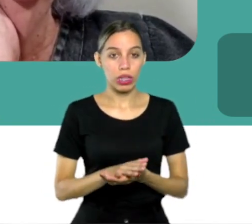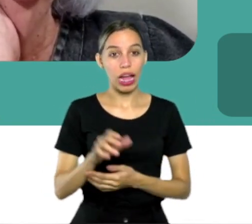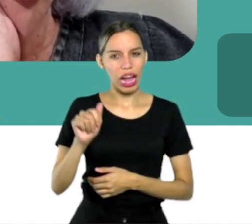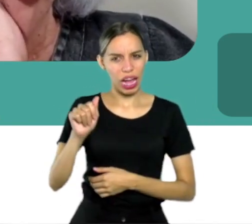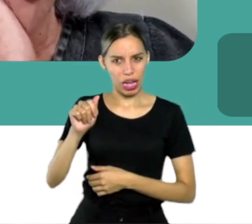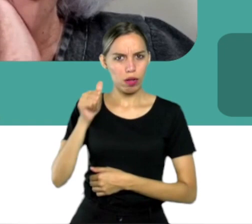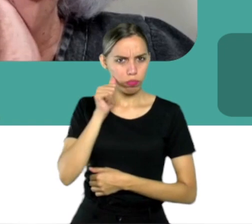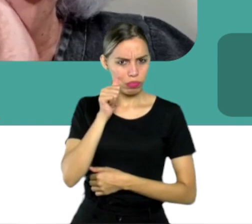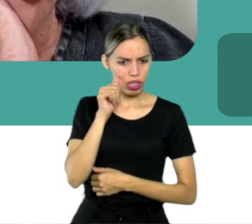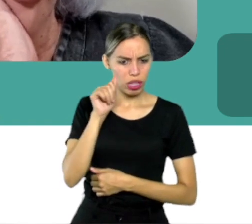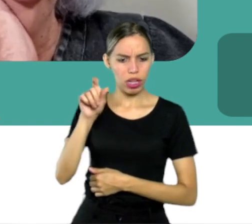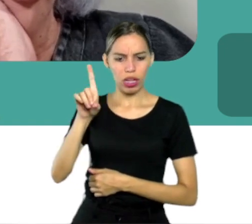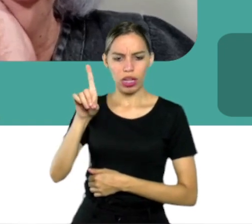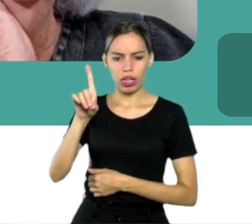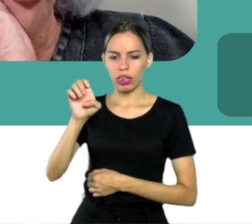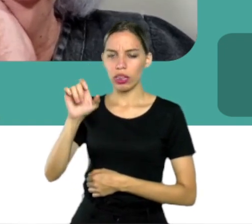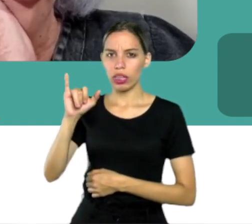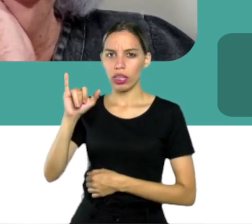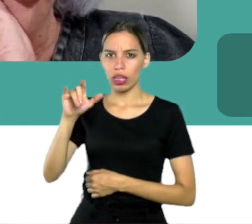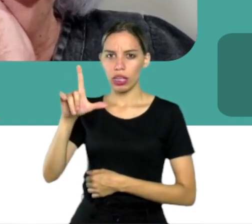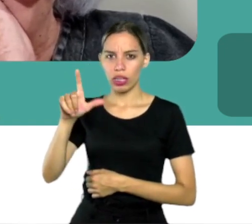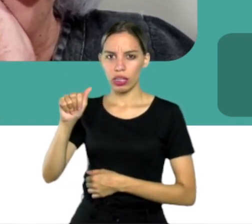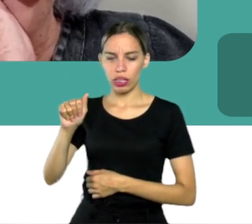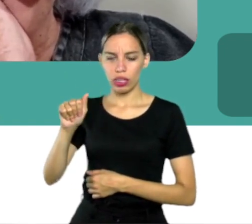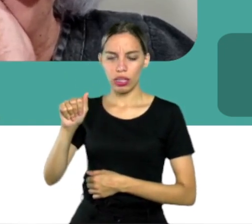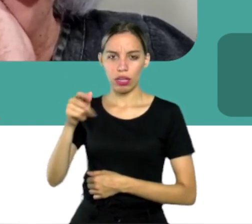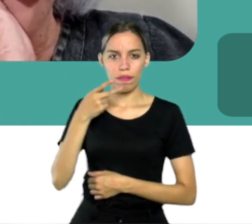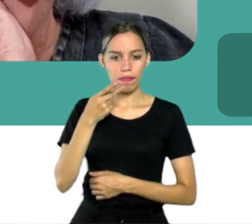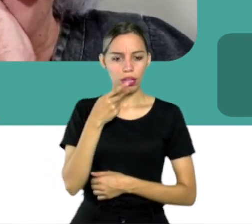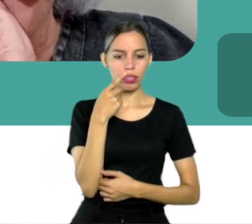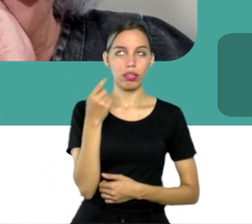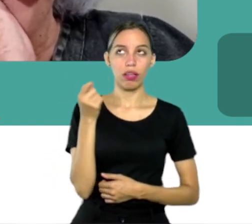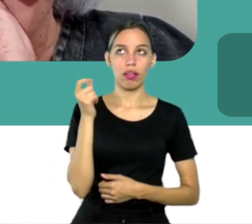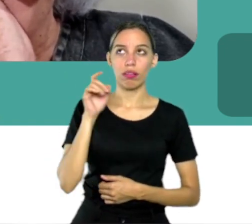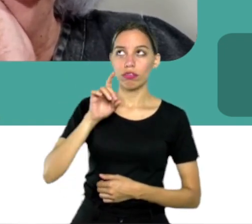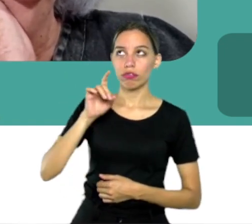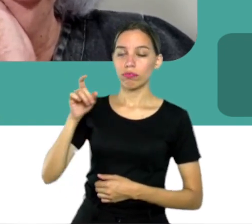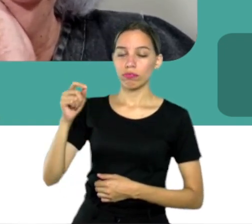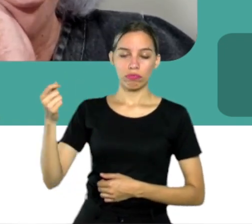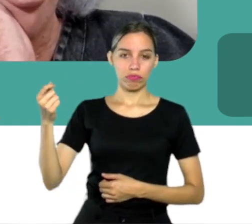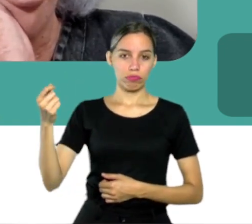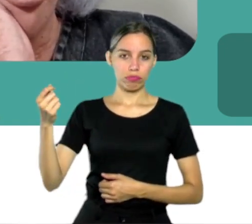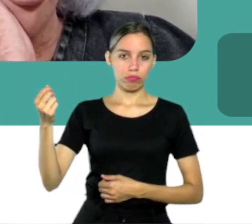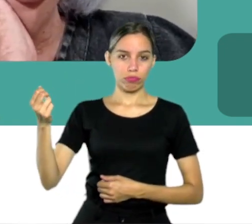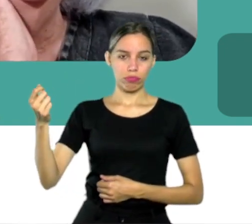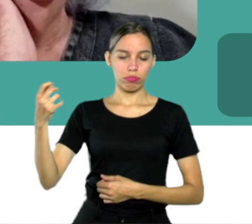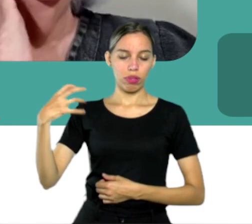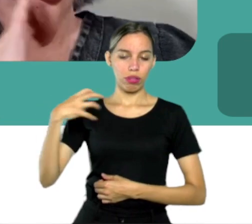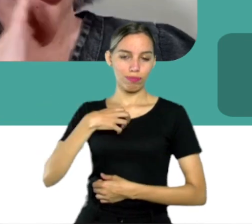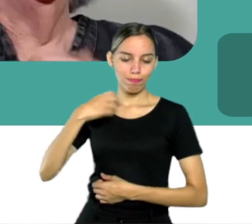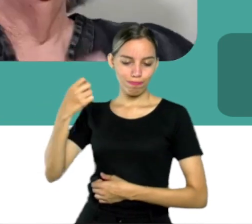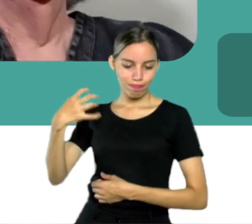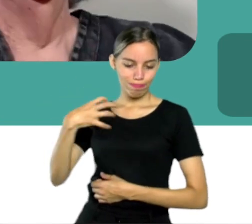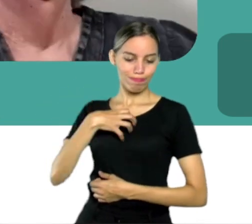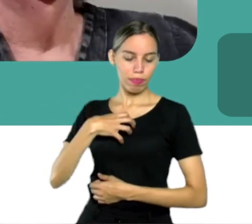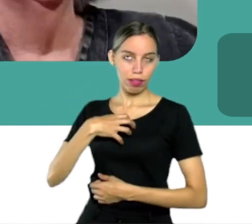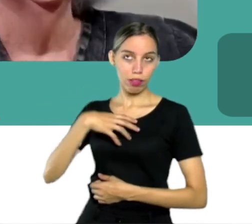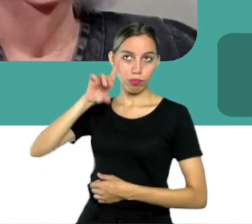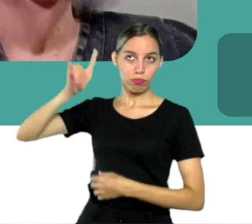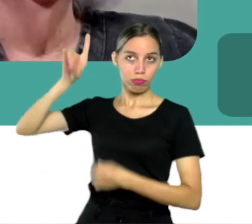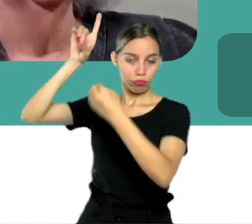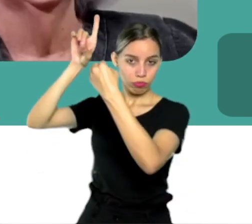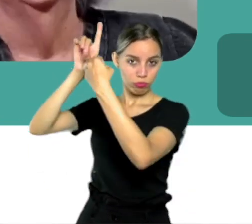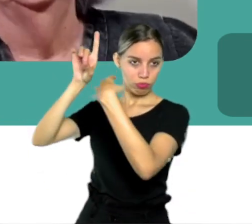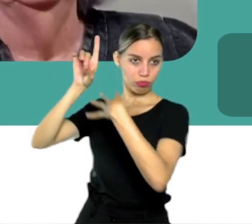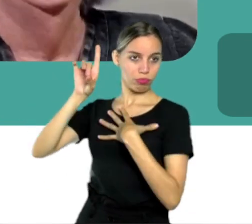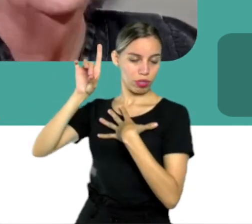sempre um papo mesmo, para ela a inspiração vem do alto. E para você? Ela é muito religiosa,